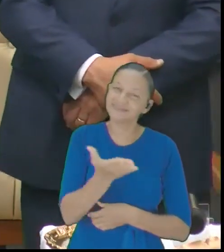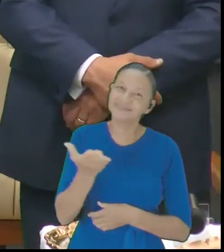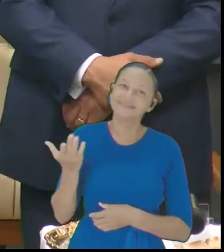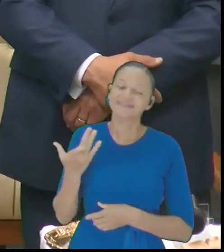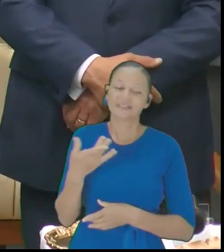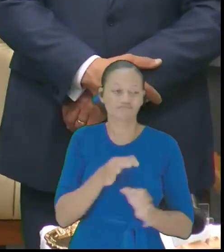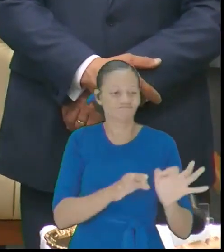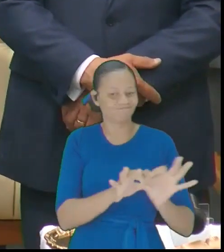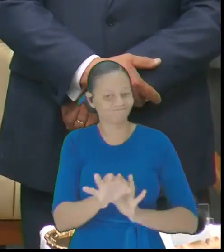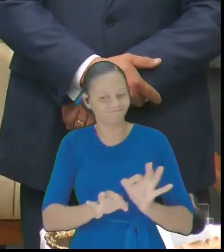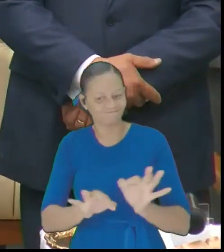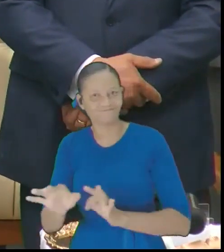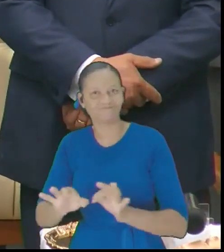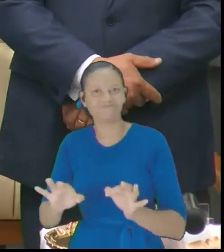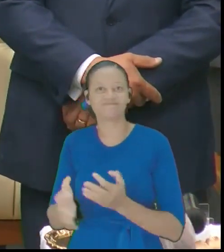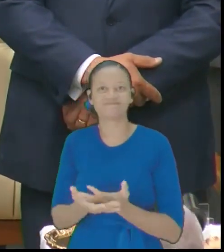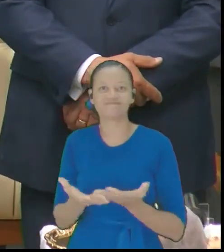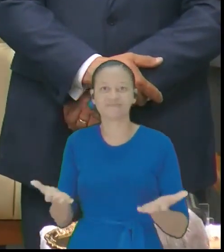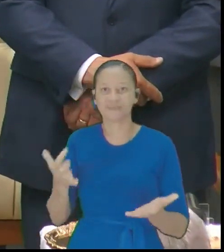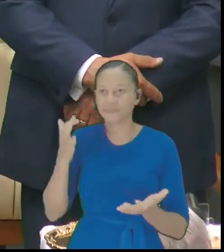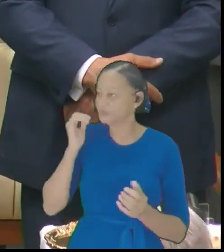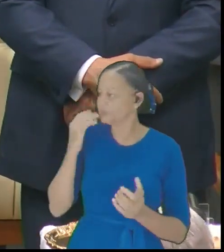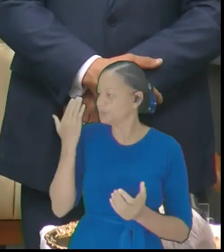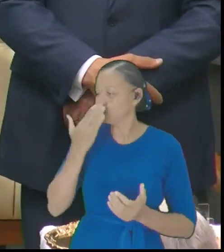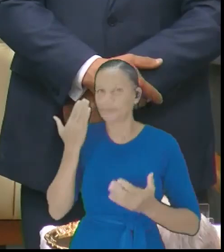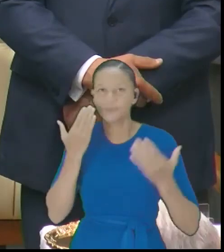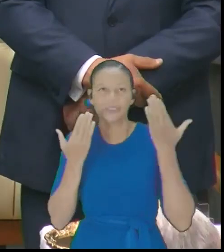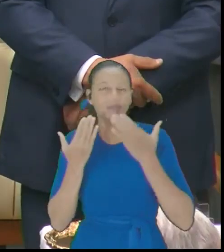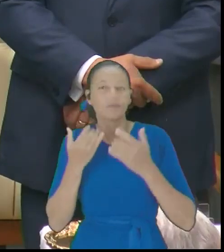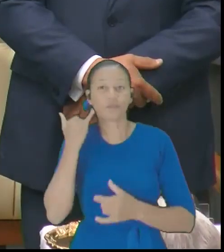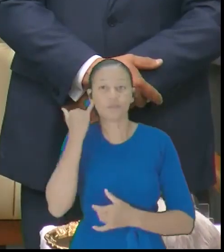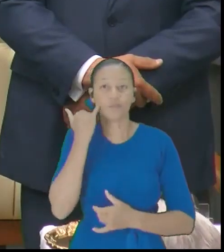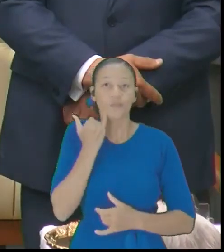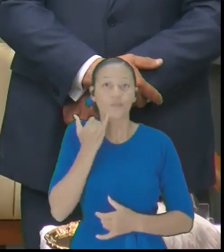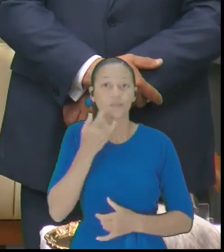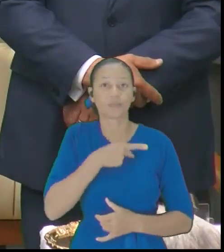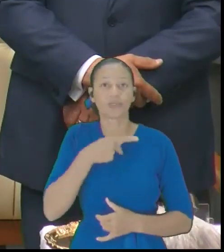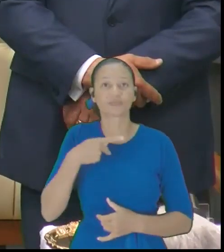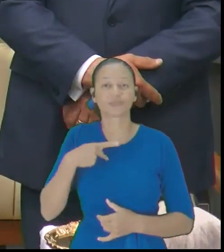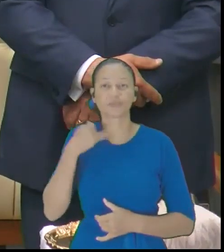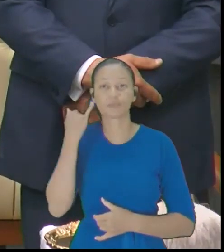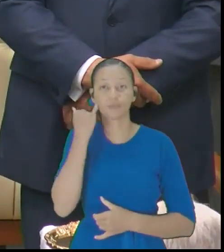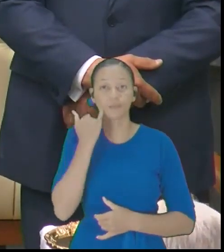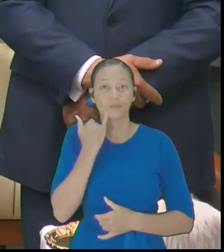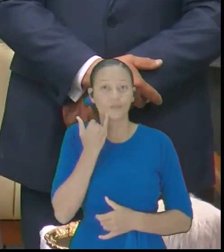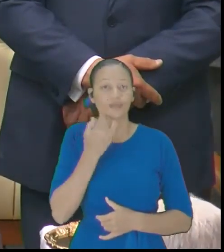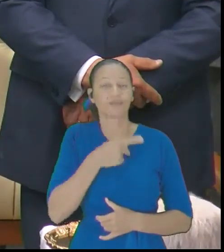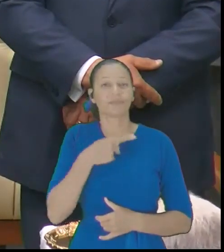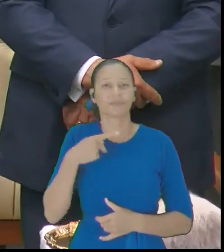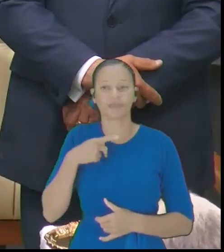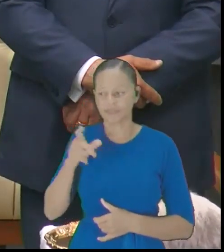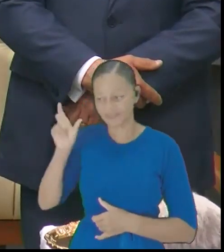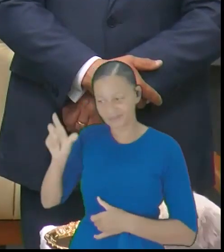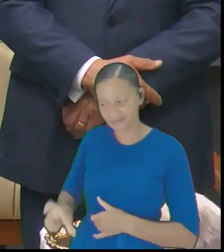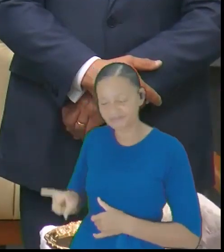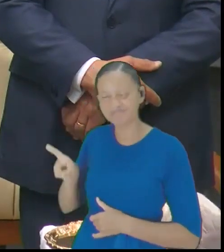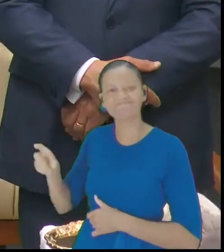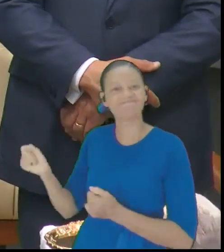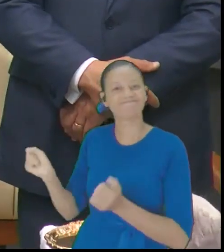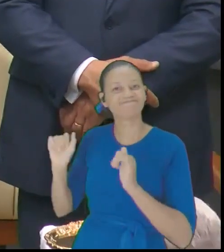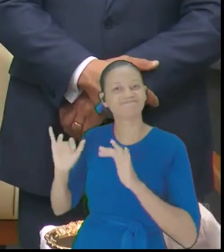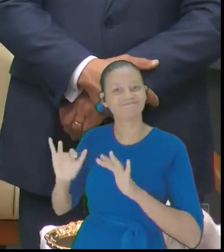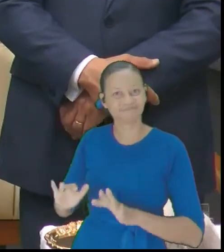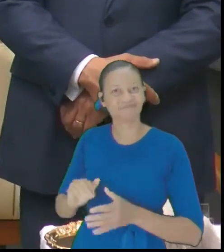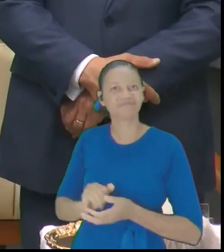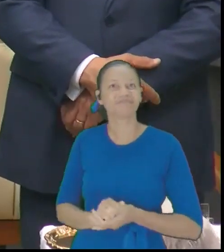têm organizado. Cadê eu não vi ele aqui, Eleazar, cadê ele? Mas está aqui, pastor. Está ali, tem sido um canal de bênção aí nos